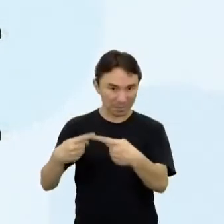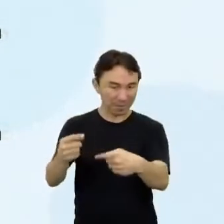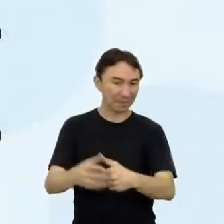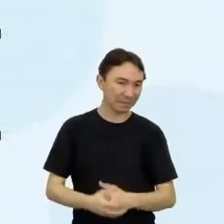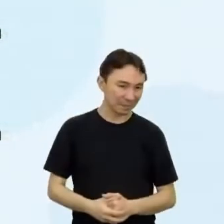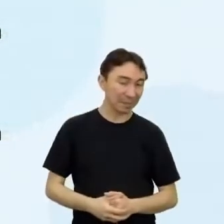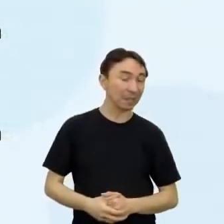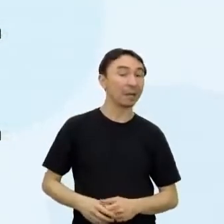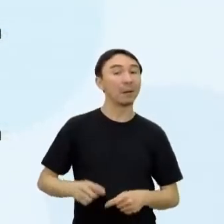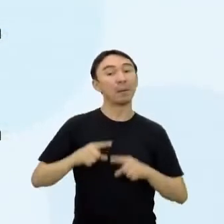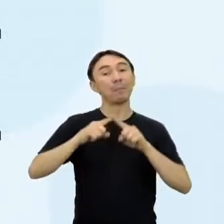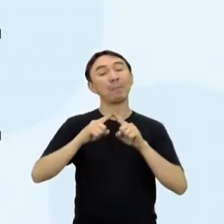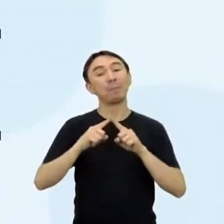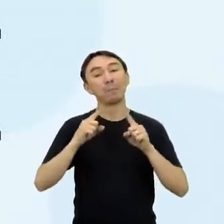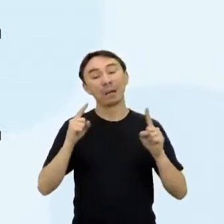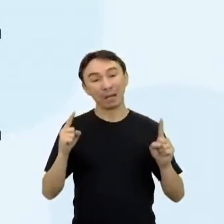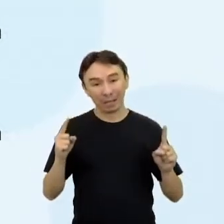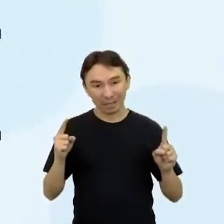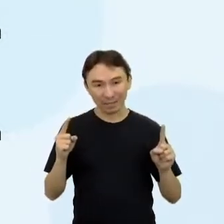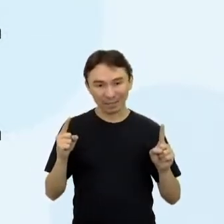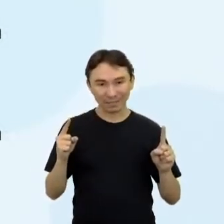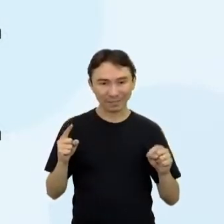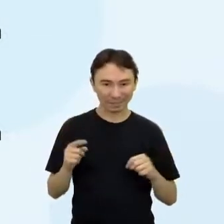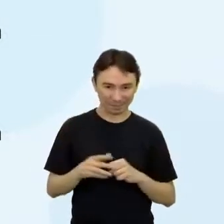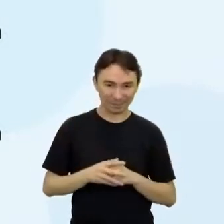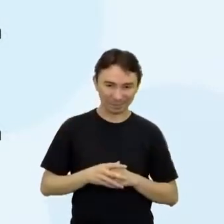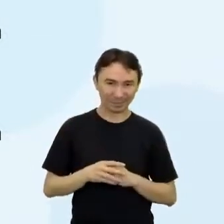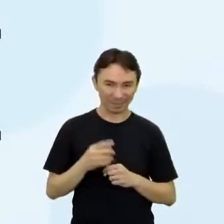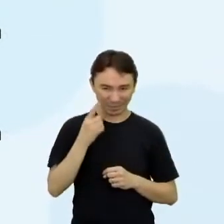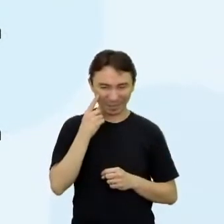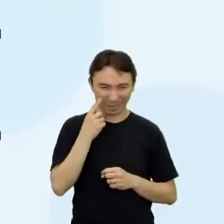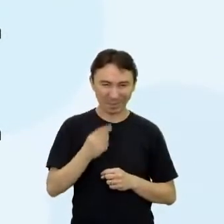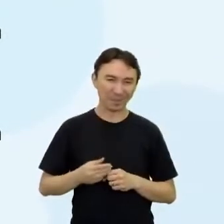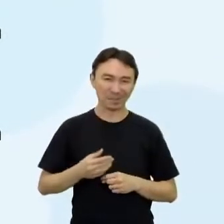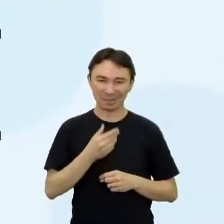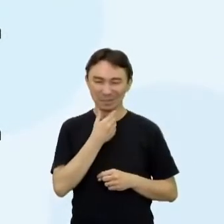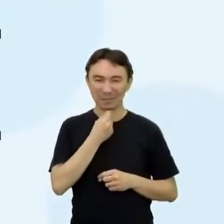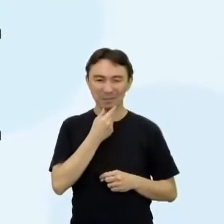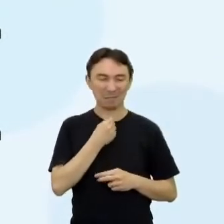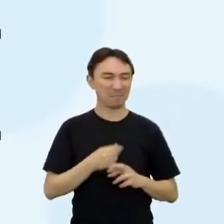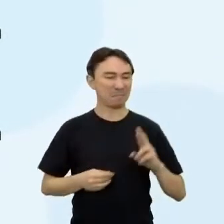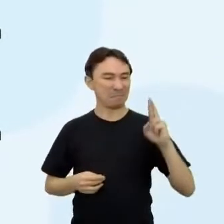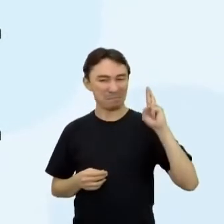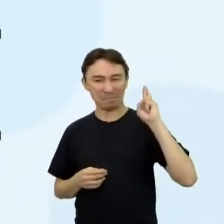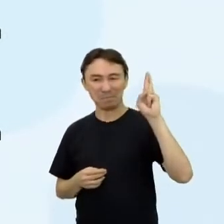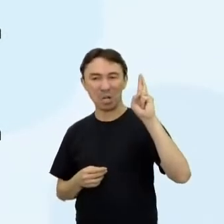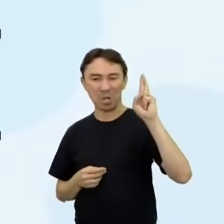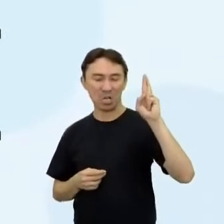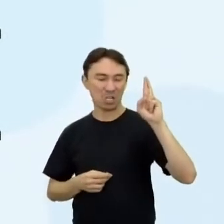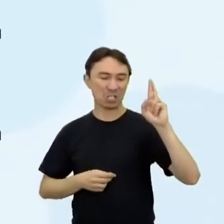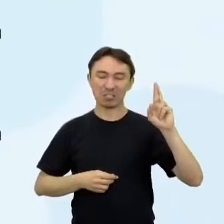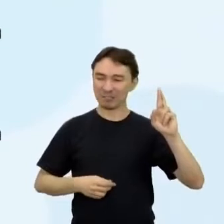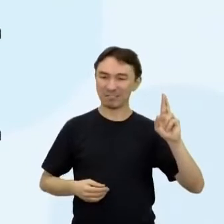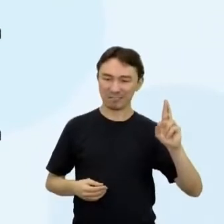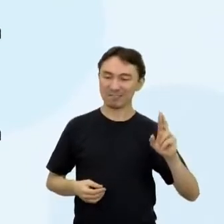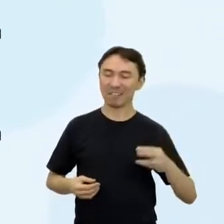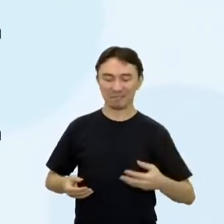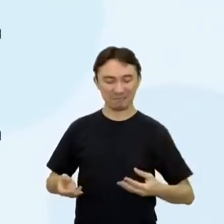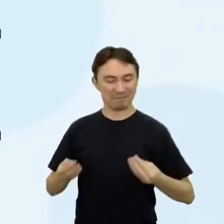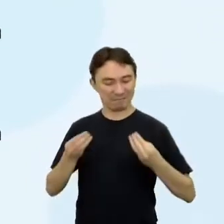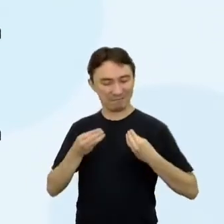Entretanto, vamos falar dos capitães donatários, né? Quais eram os deveres desses caras que recebiam